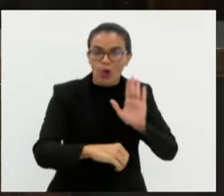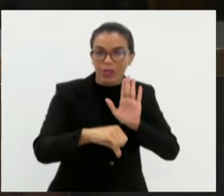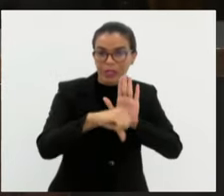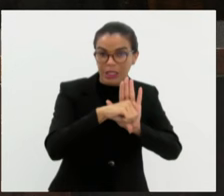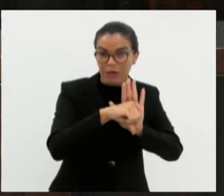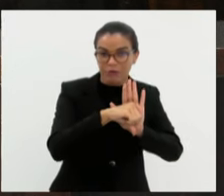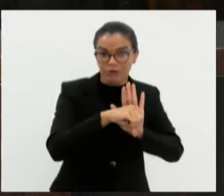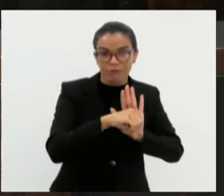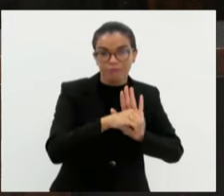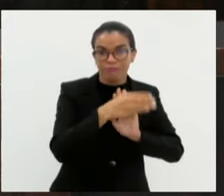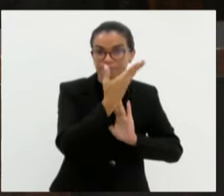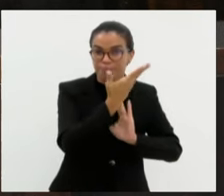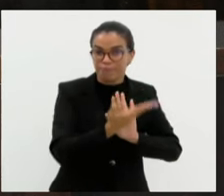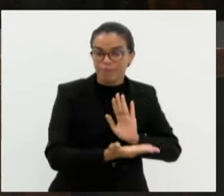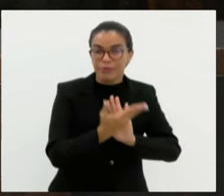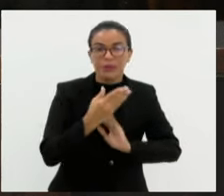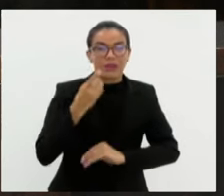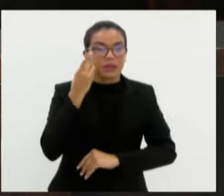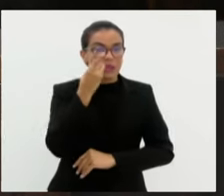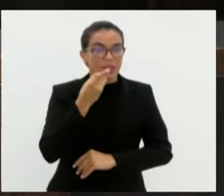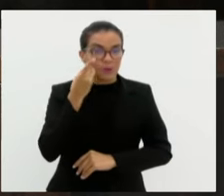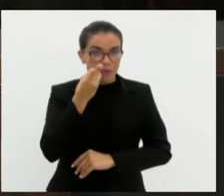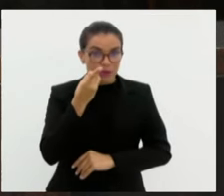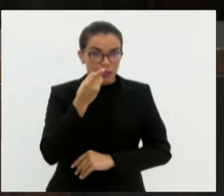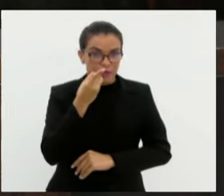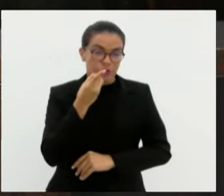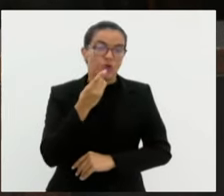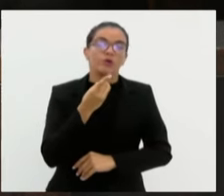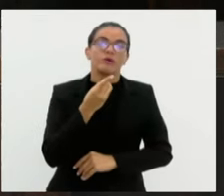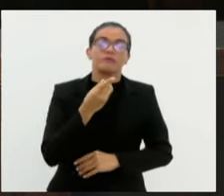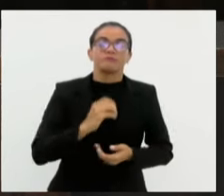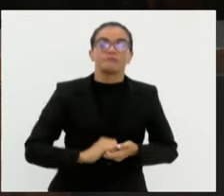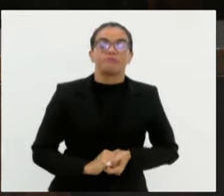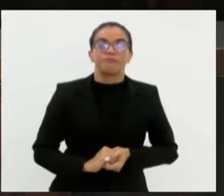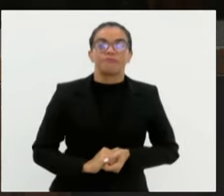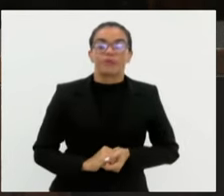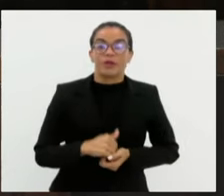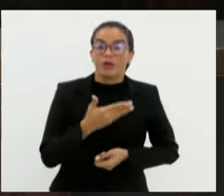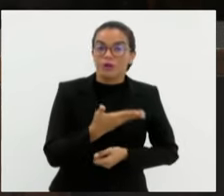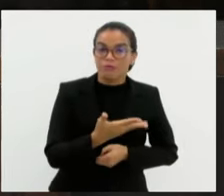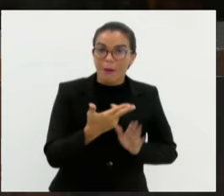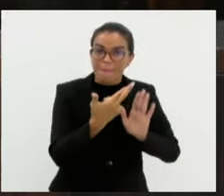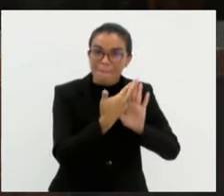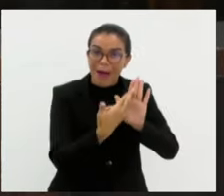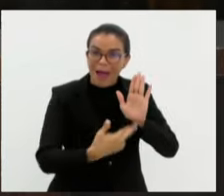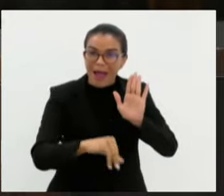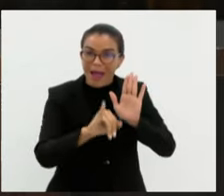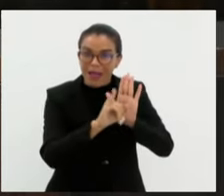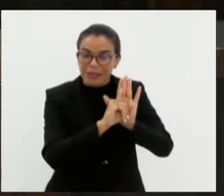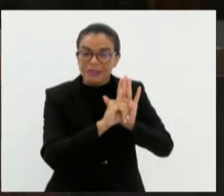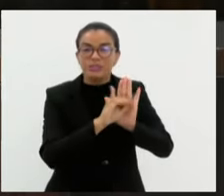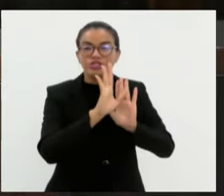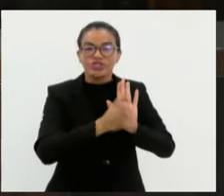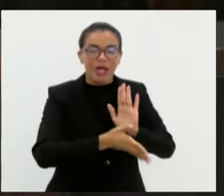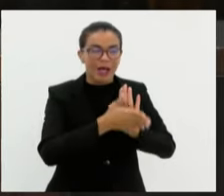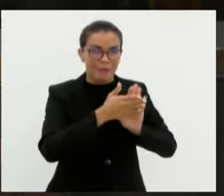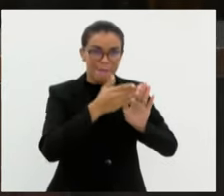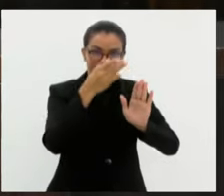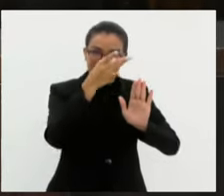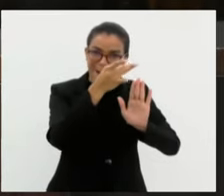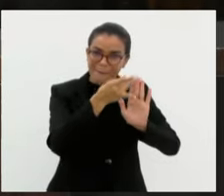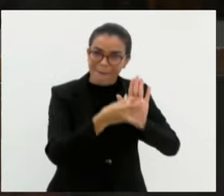criminalmente o excelentíssimo senhor deputado, os dispositivos regimentais acima mencionados